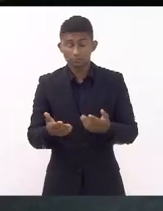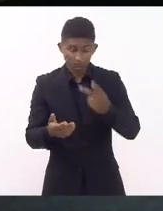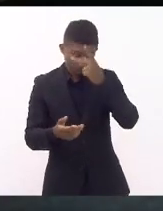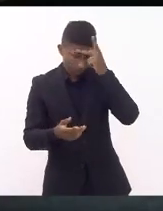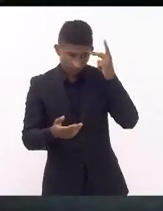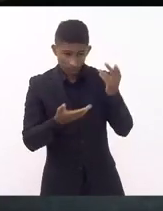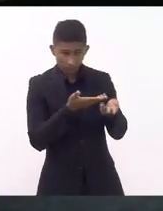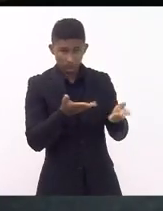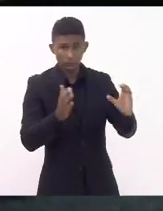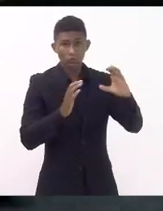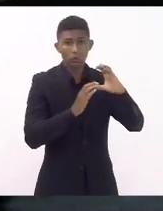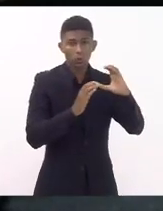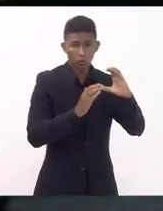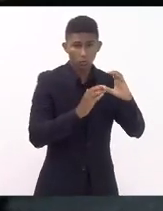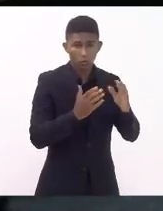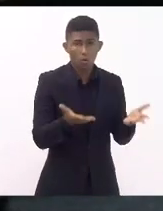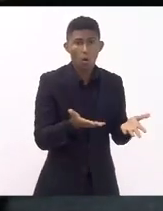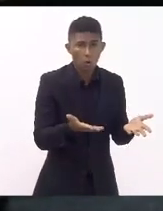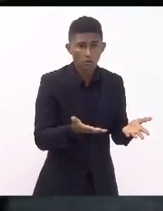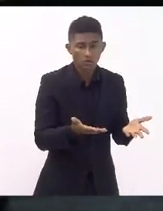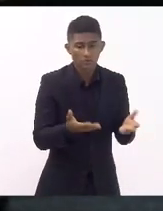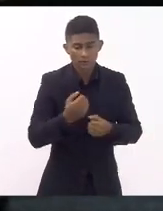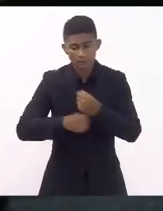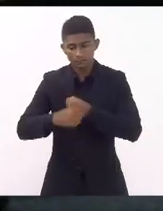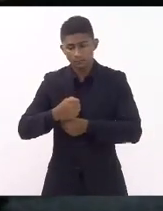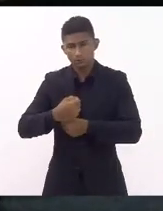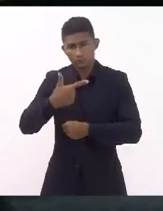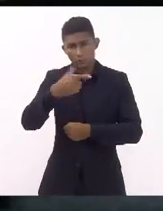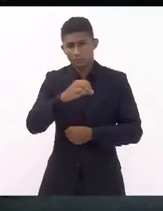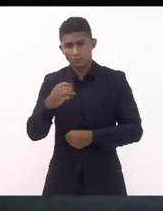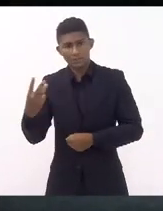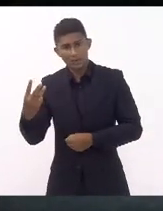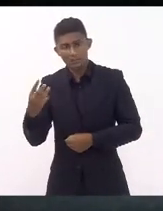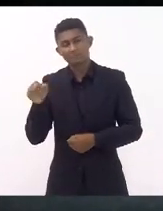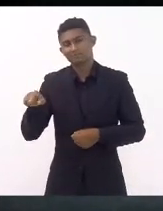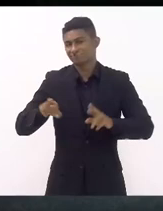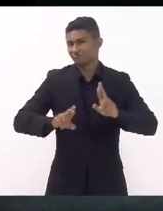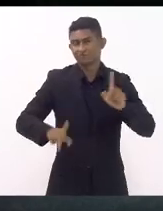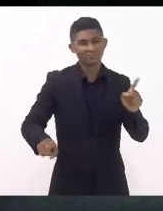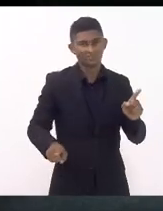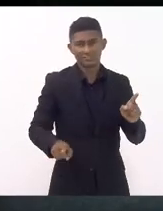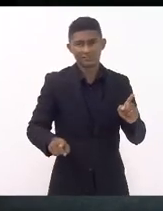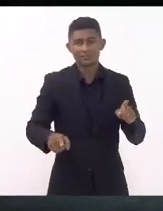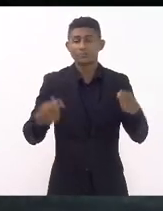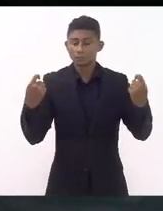elas fizeram o concurso 2003. É só isso. É ser igual. É ser igual.